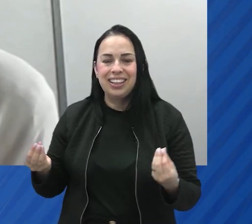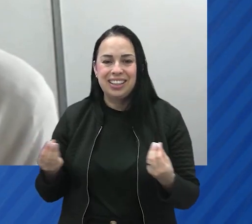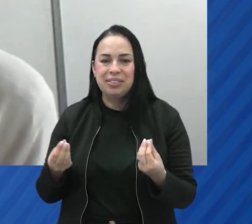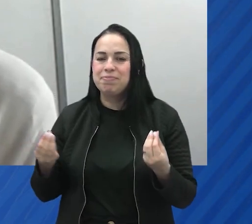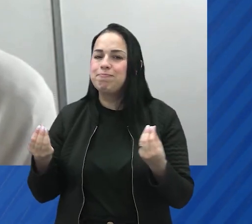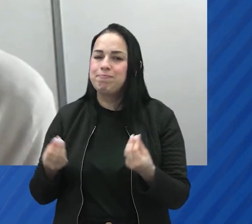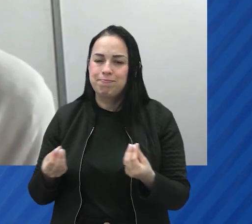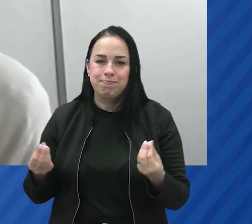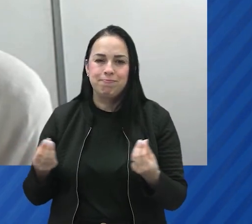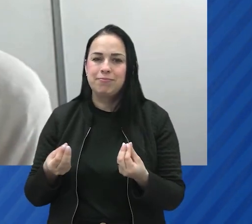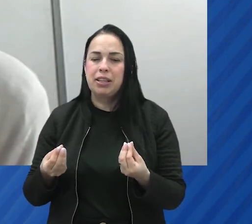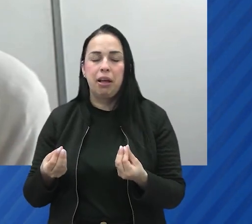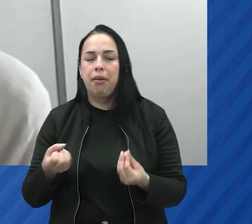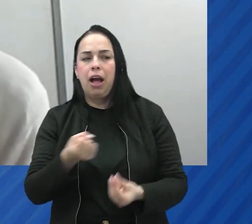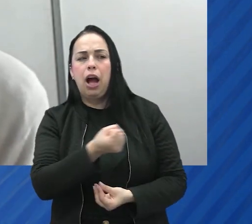dessa